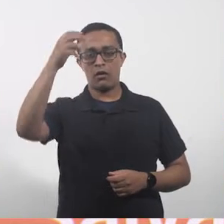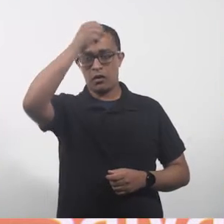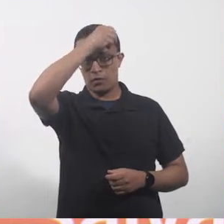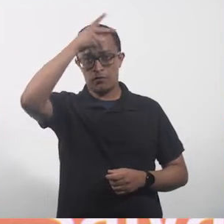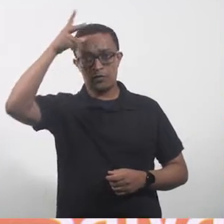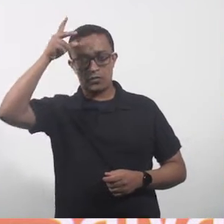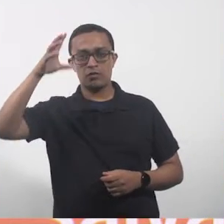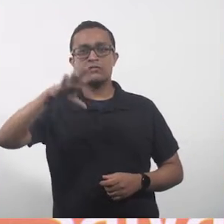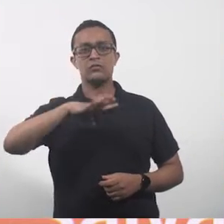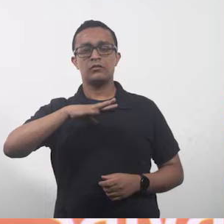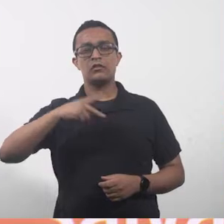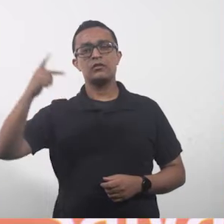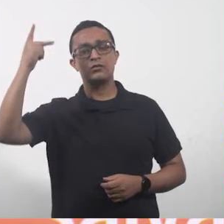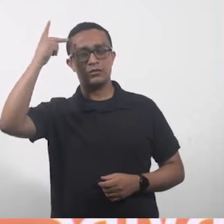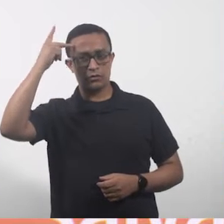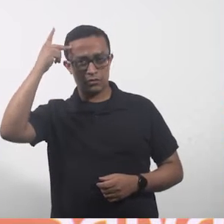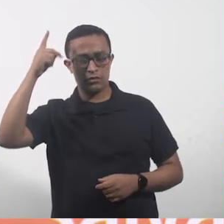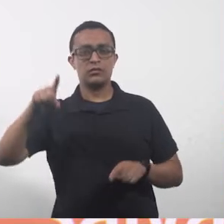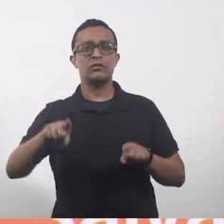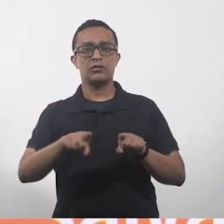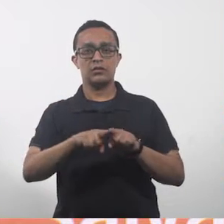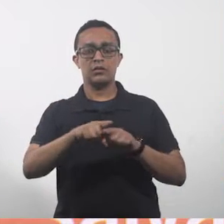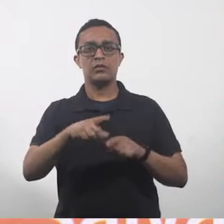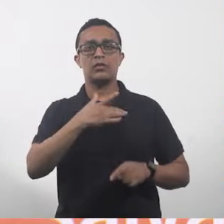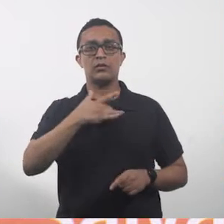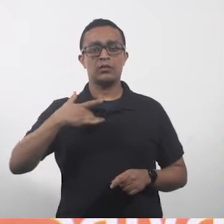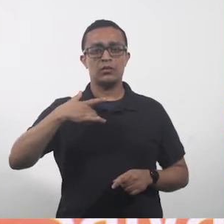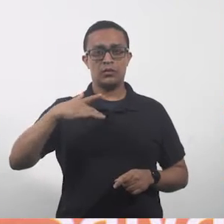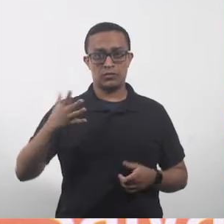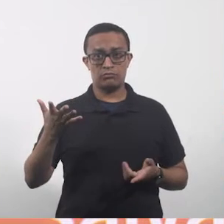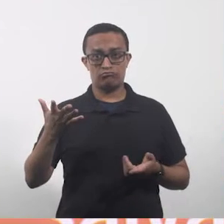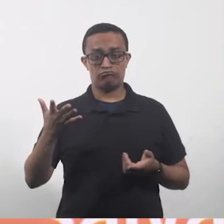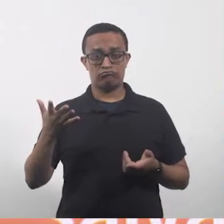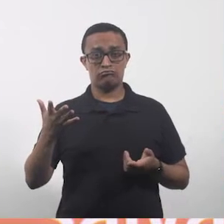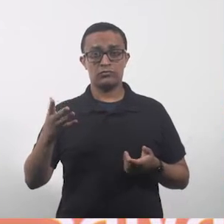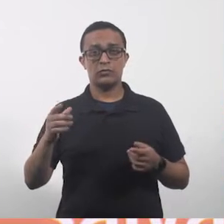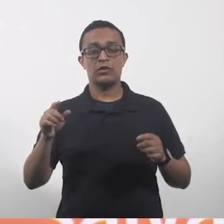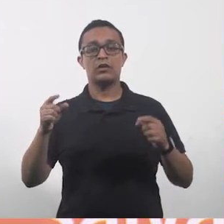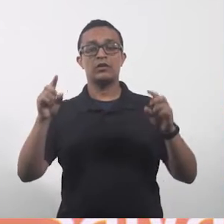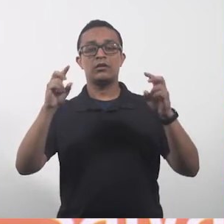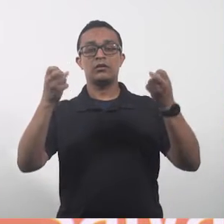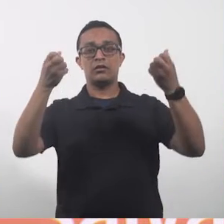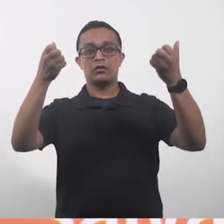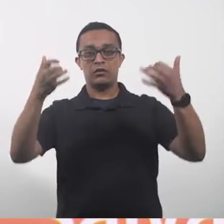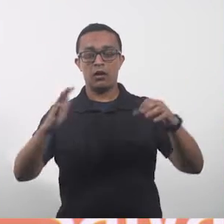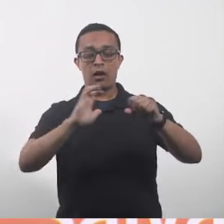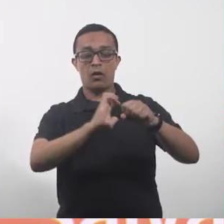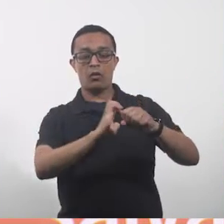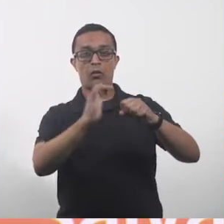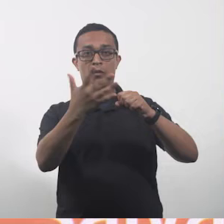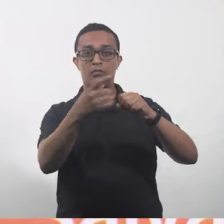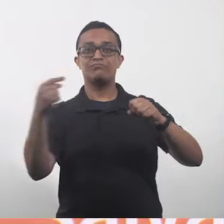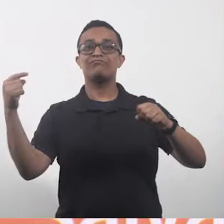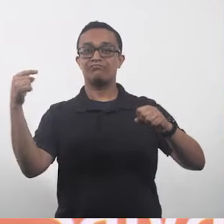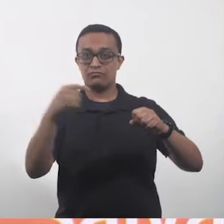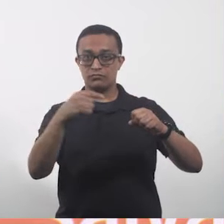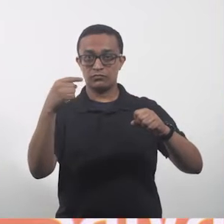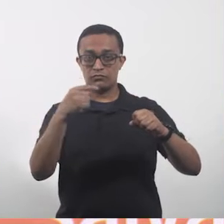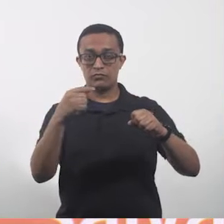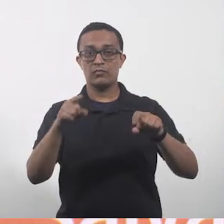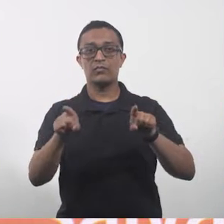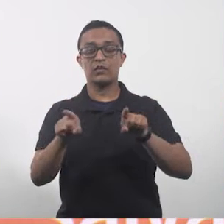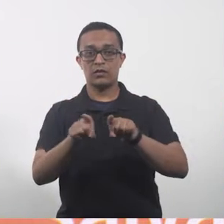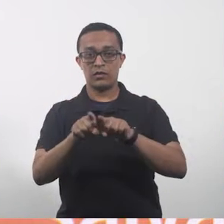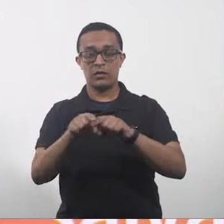cidade de São Paulo, junto com a Secretaria da Saúde, no que concerne a questão do enfrentamento à Covid-19. Queria iniciar